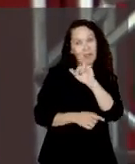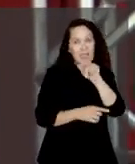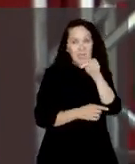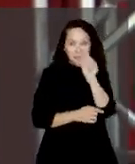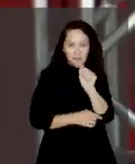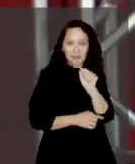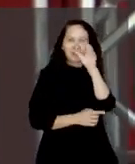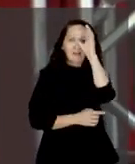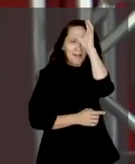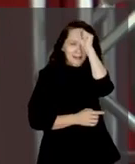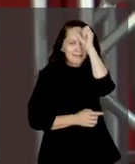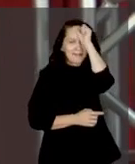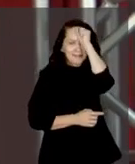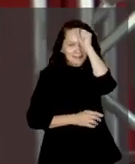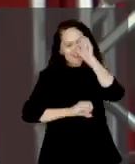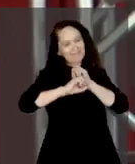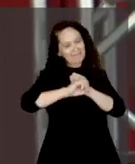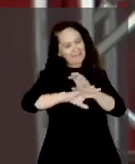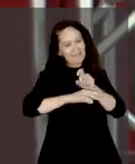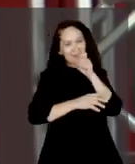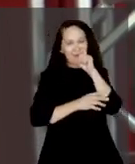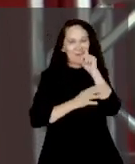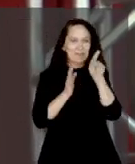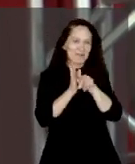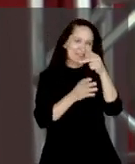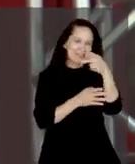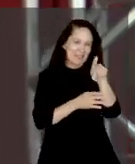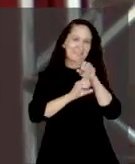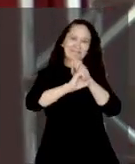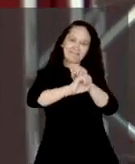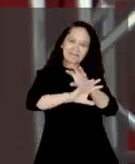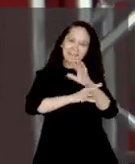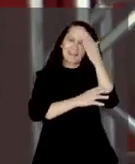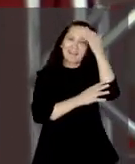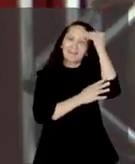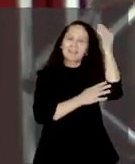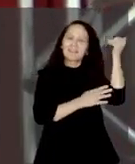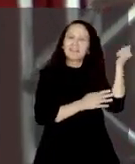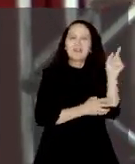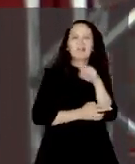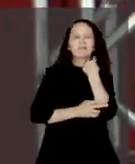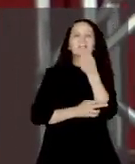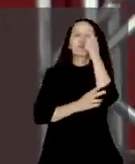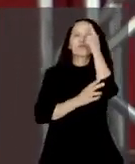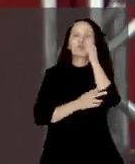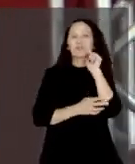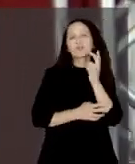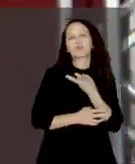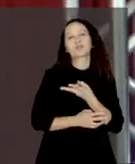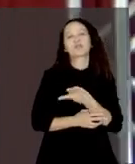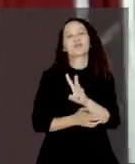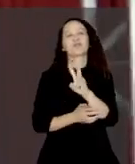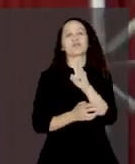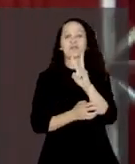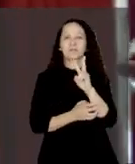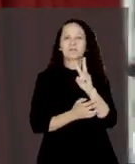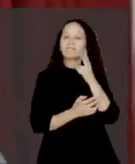eternamente aprendendo a realizar esses três princípios basilares. Mas atores trabalham em